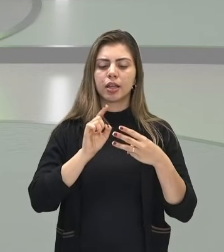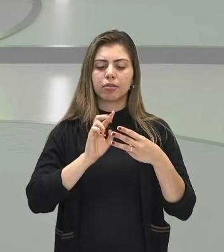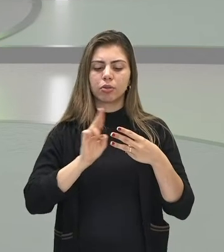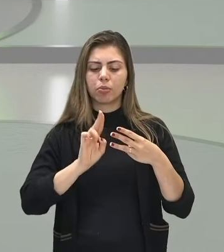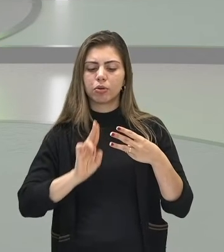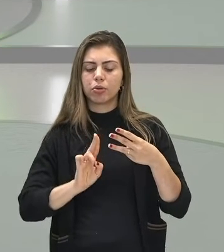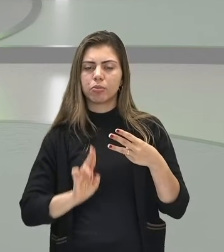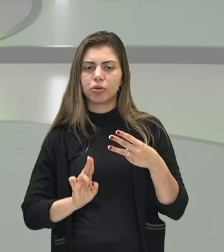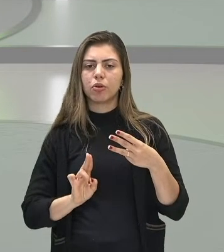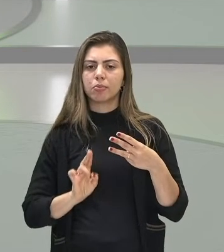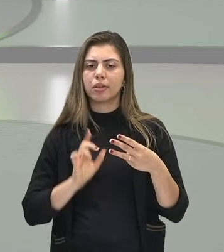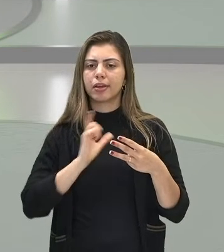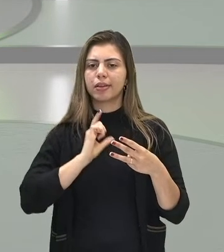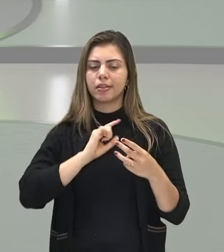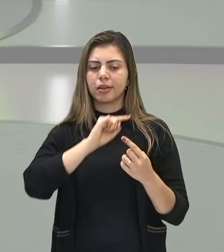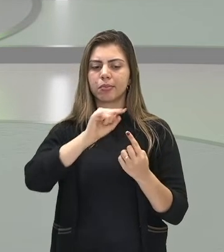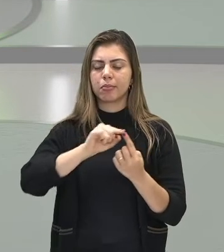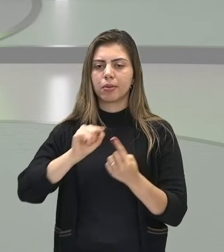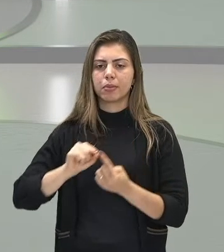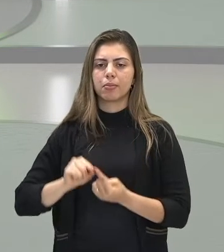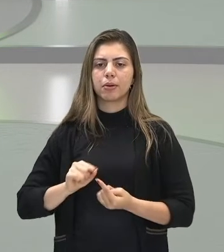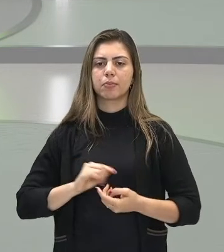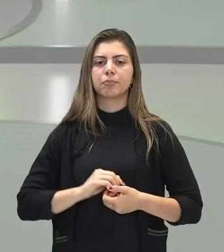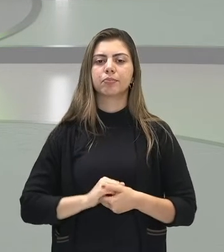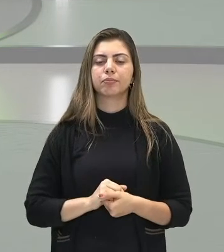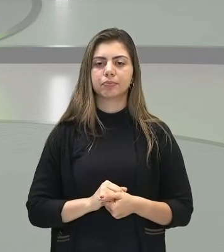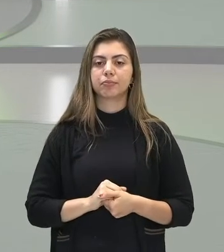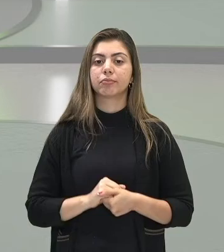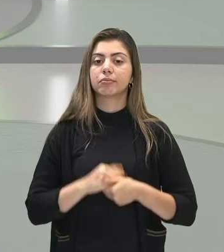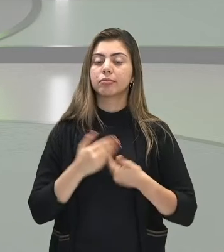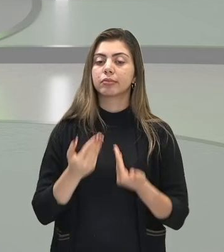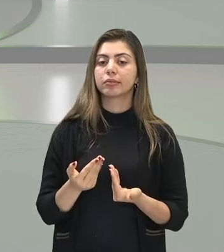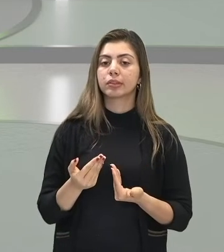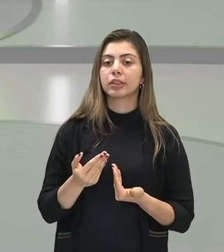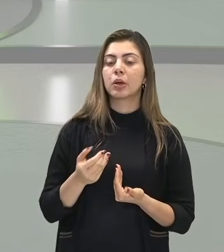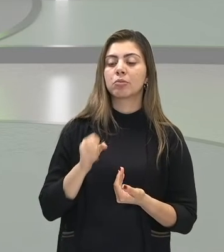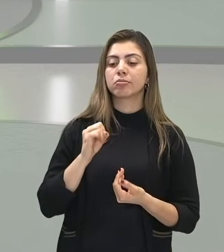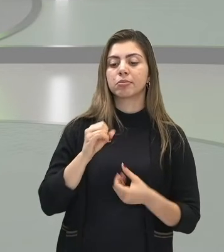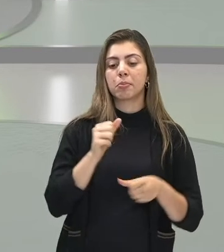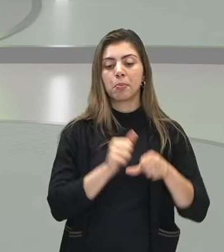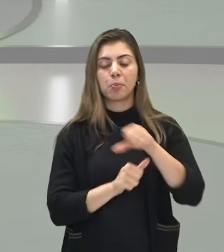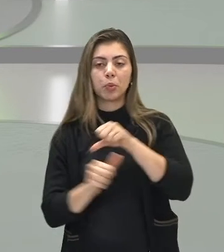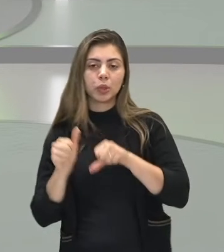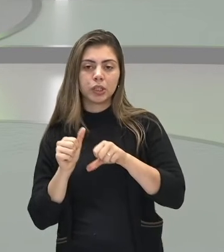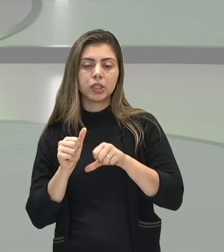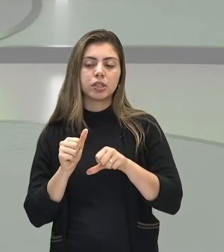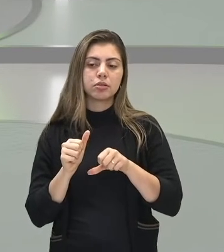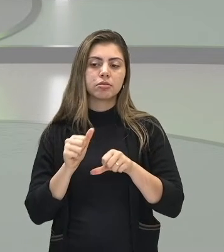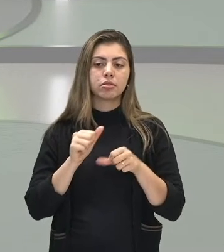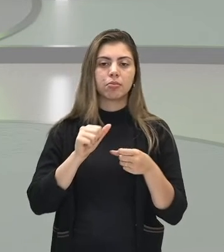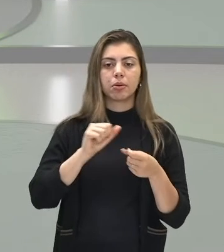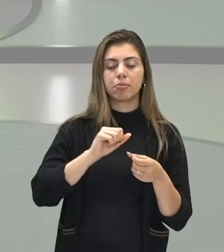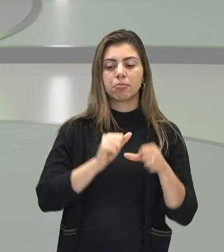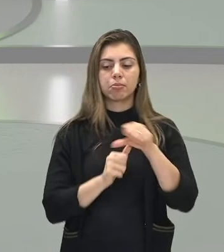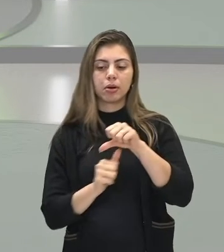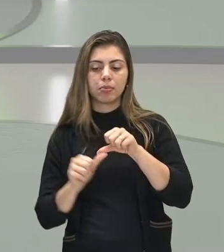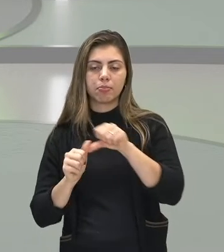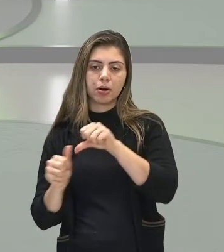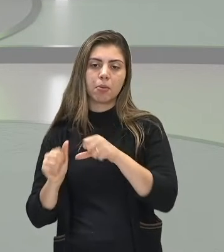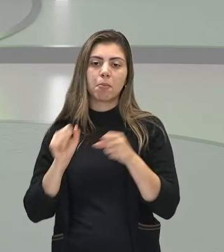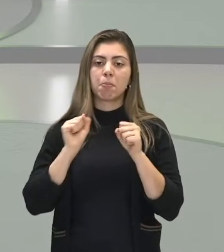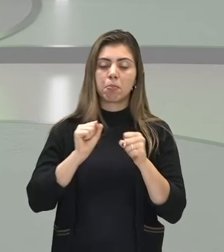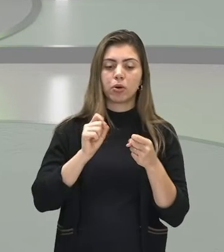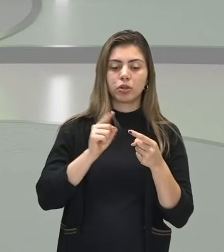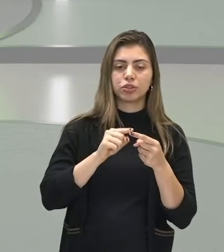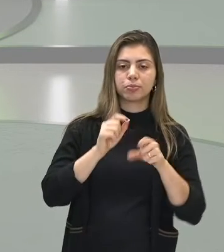especiais, específicos, não é verdade? Então, dependendo da mudança de estado para o outro, ela pode ser